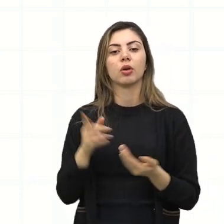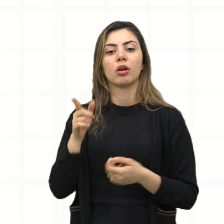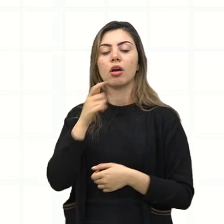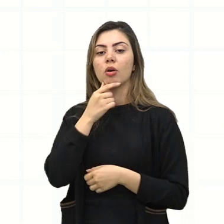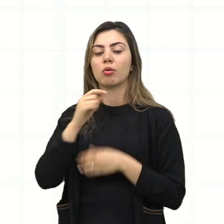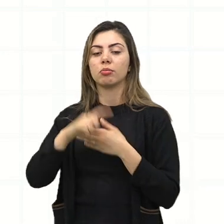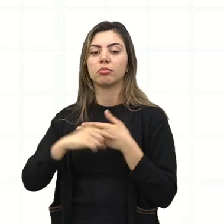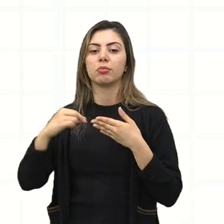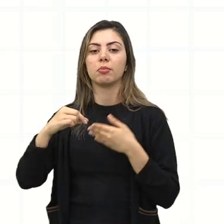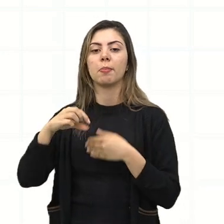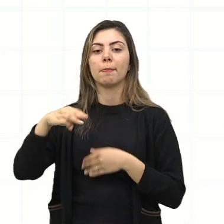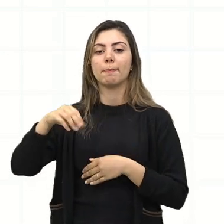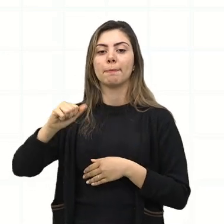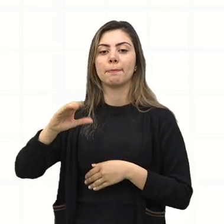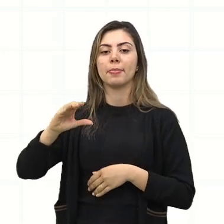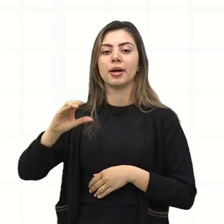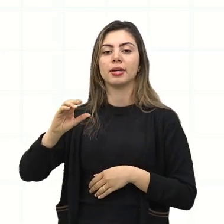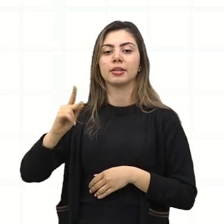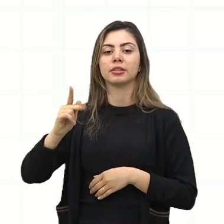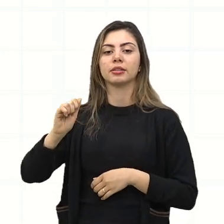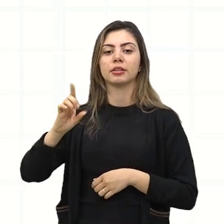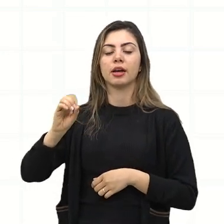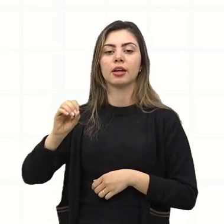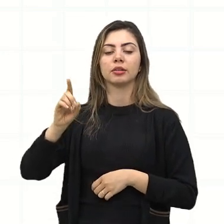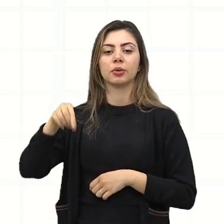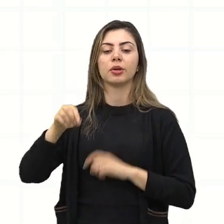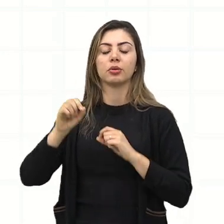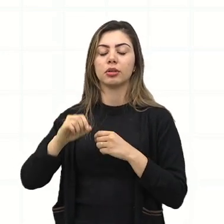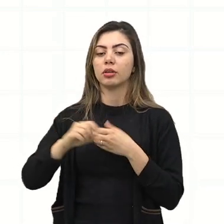é um autor brasileiro que faz parte